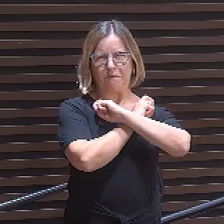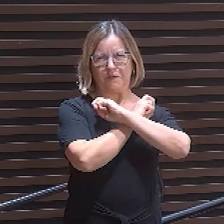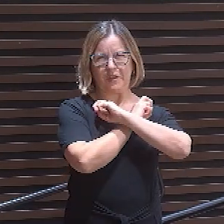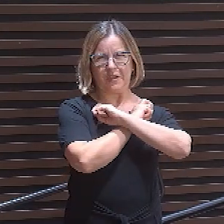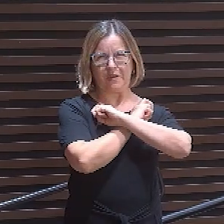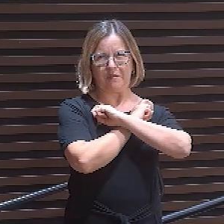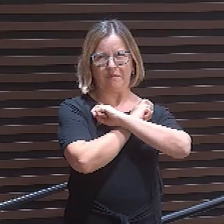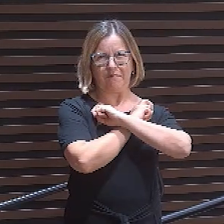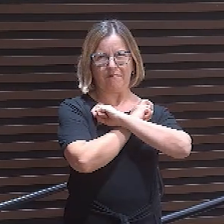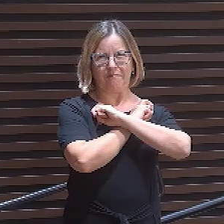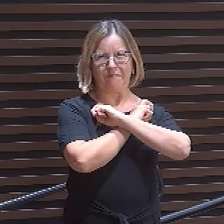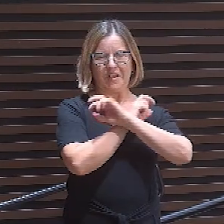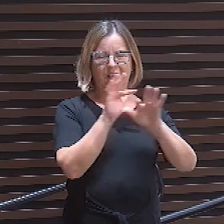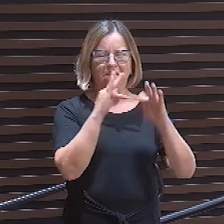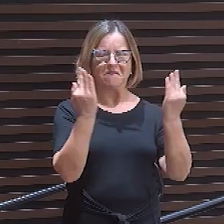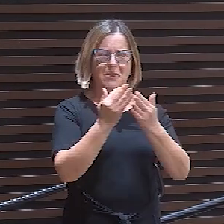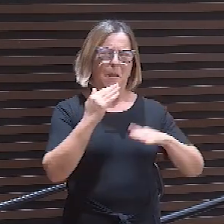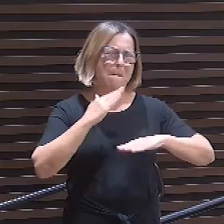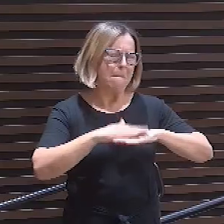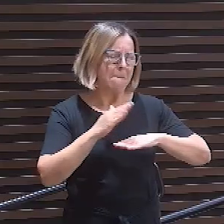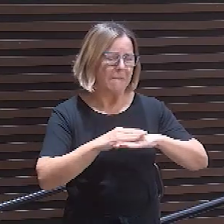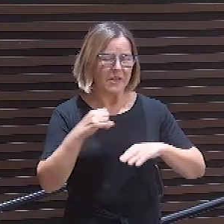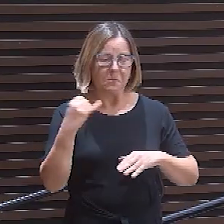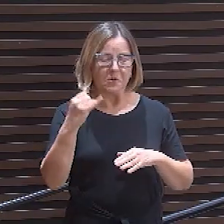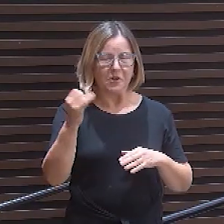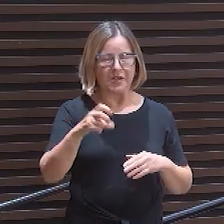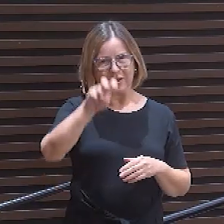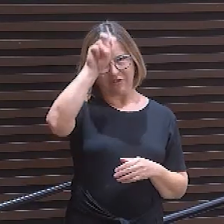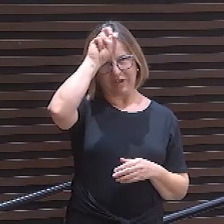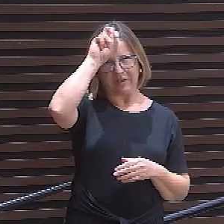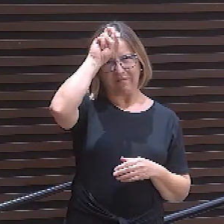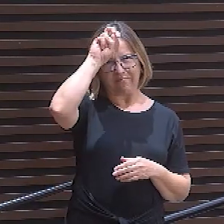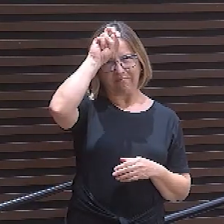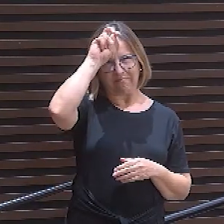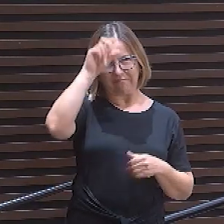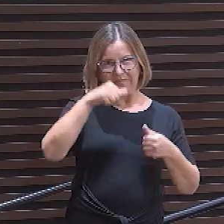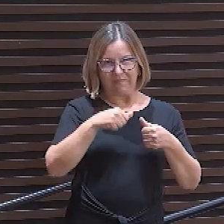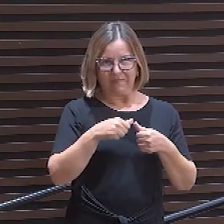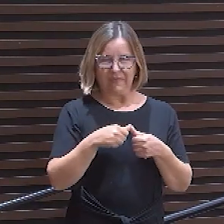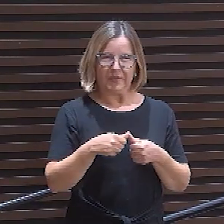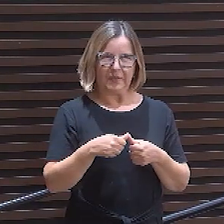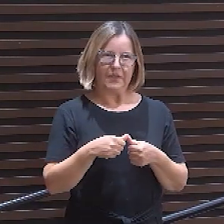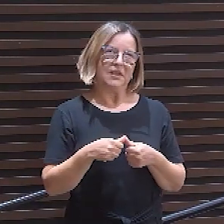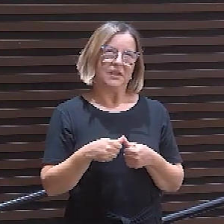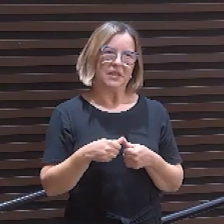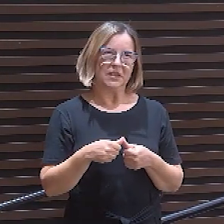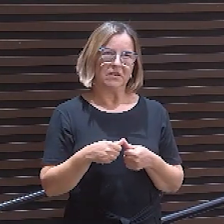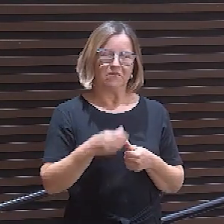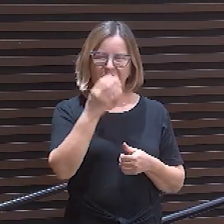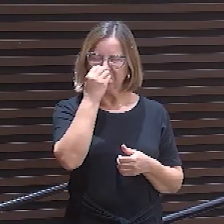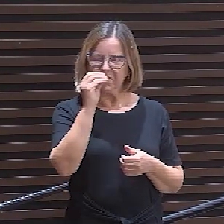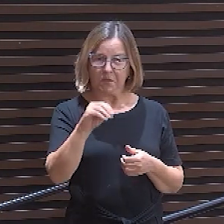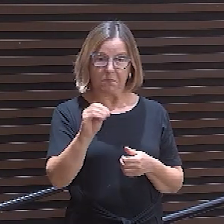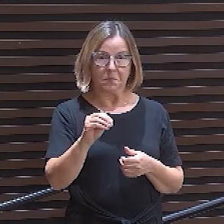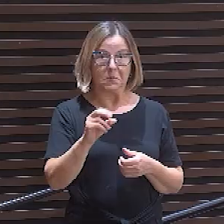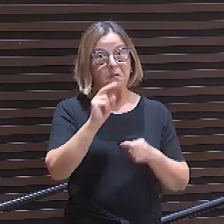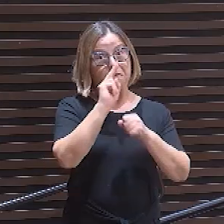Esta recusa aqui é algo extremamente forte, mas isso também